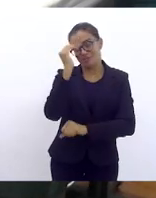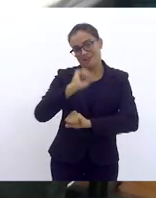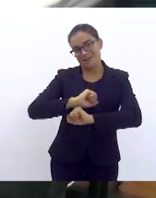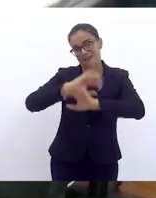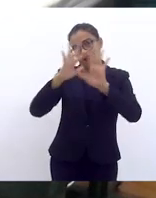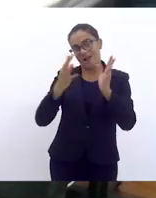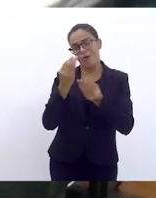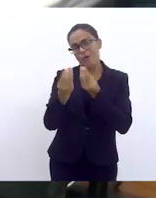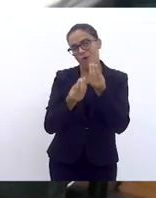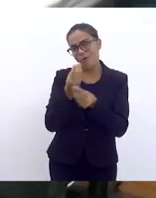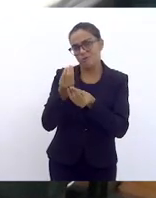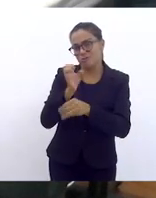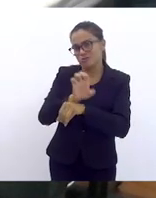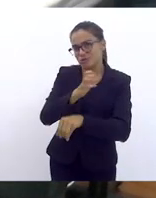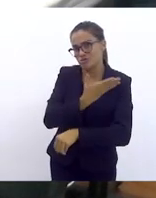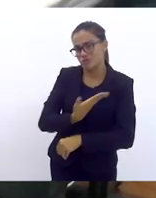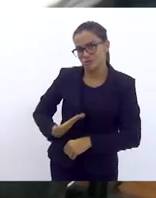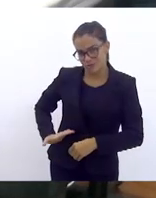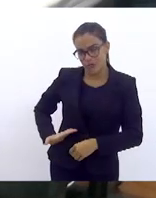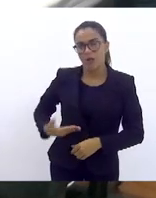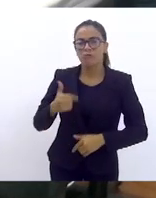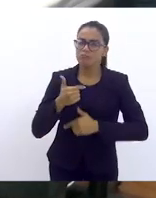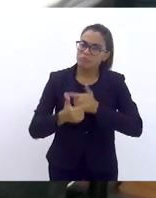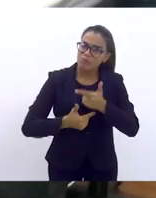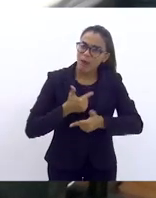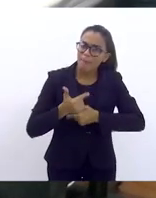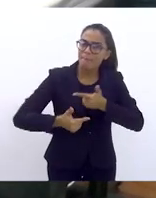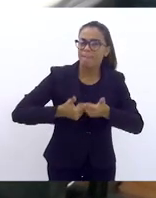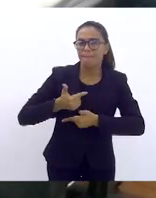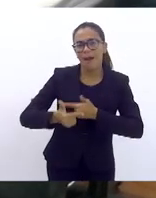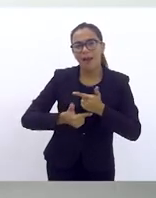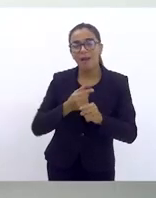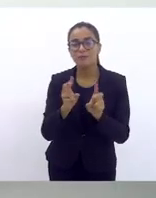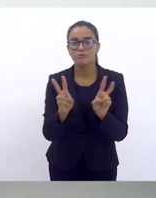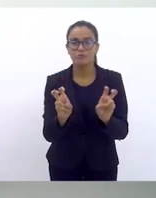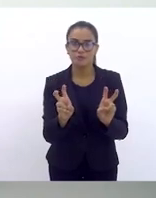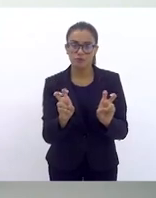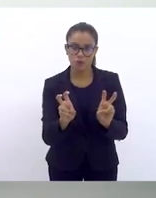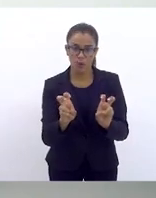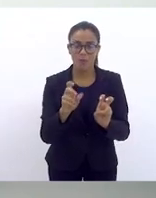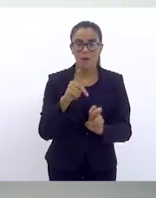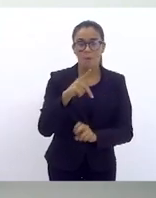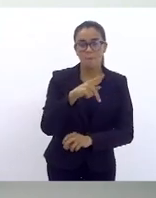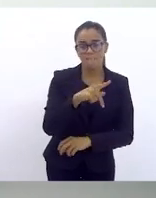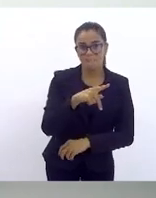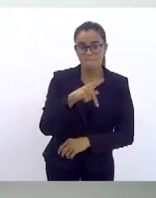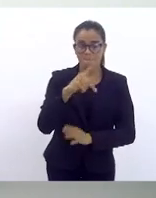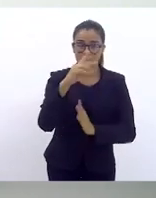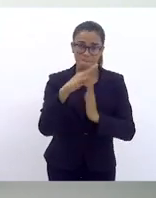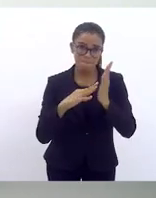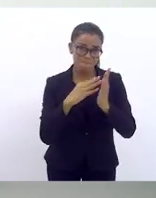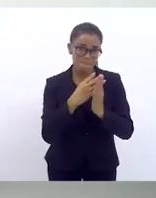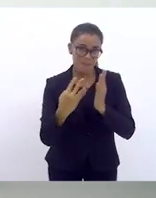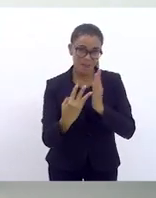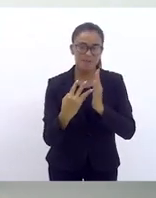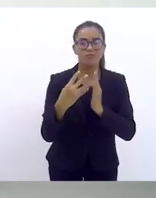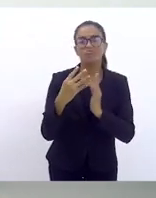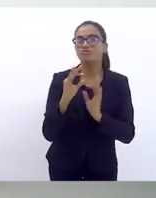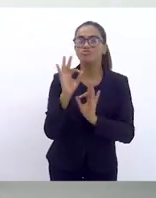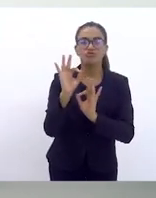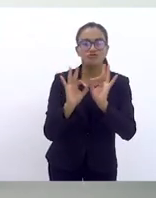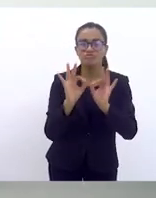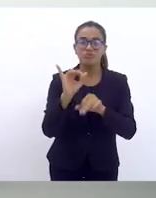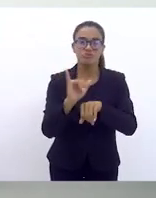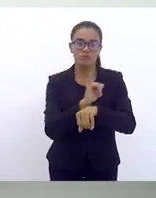Como que o estado vem trabalhando a questão do plano estratégico e obviamente né vai